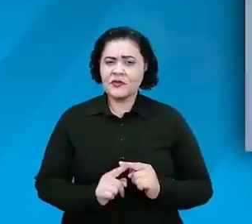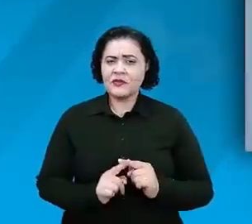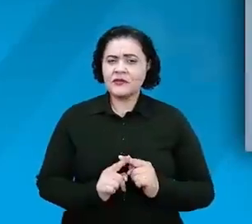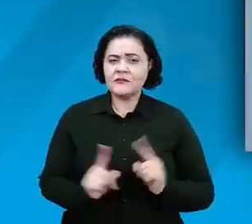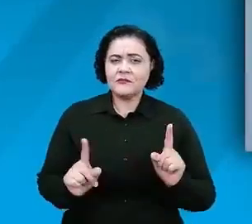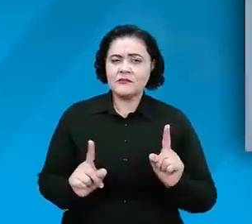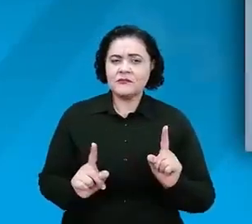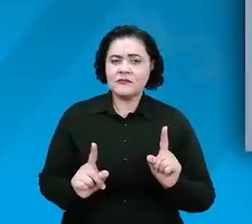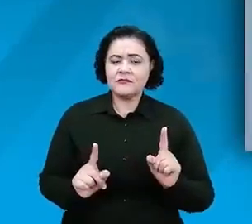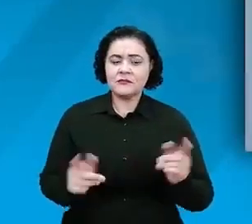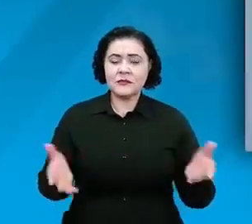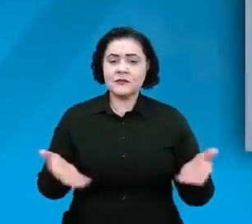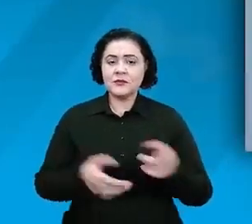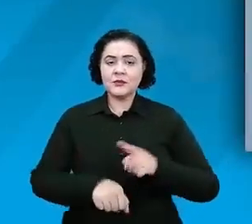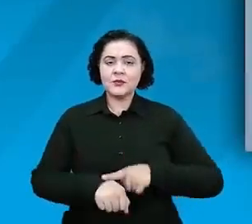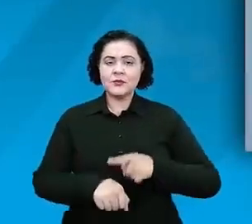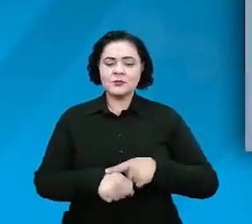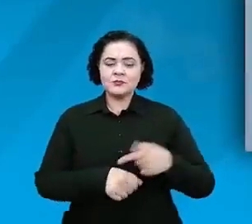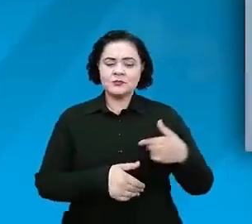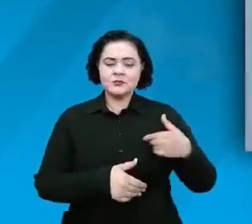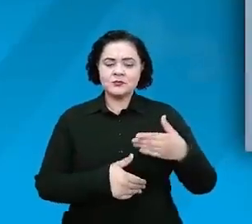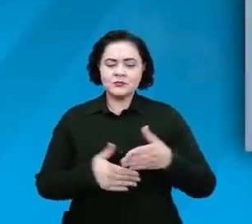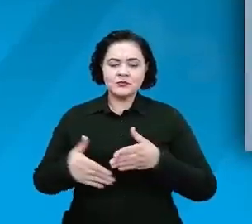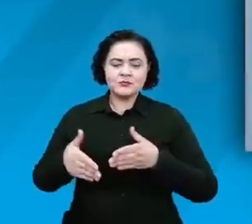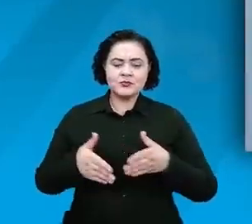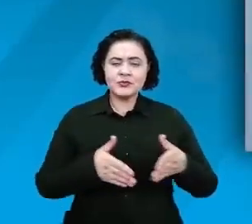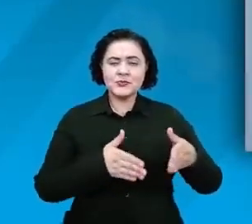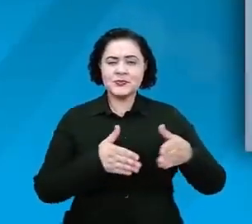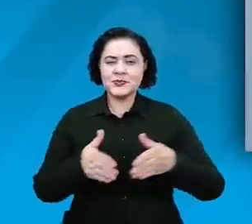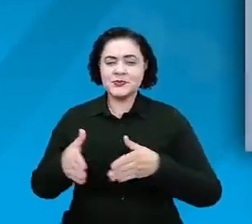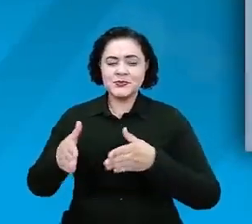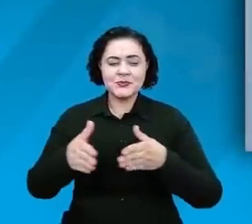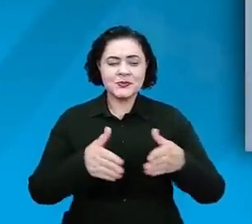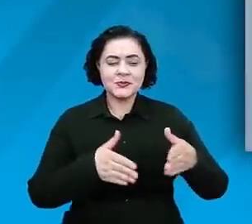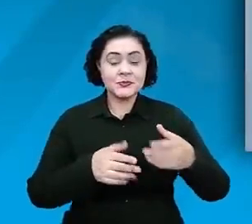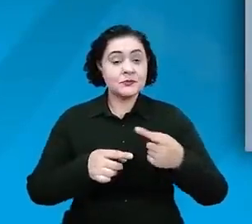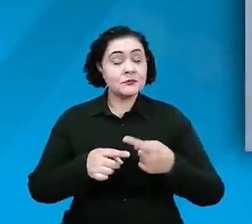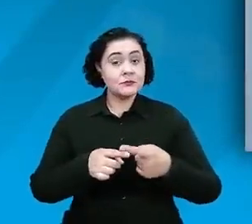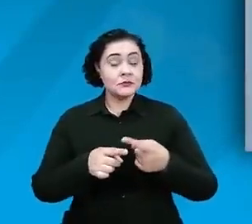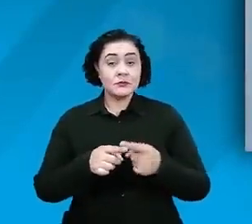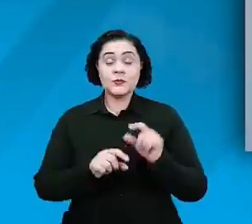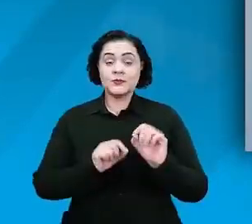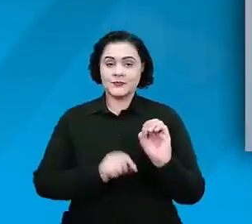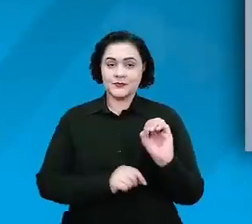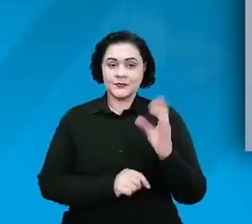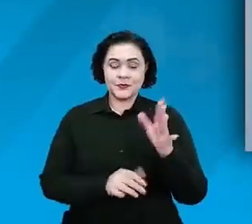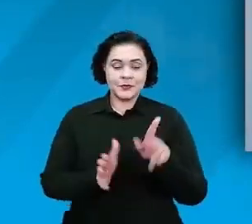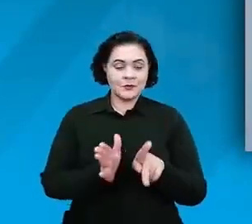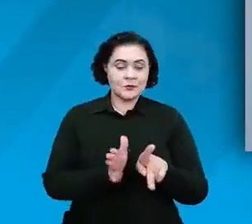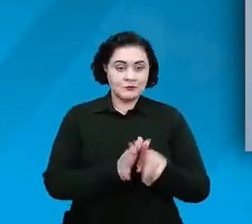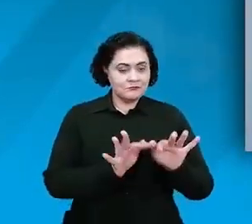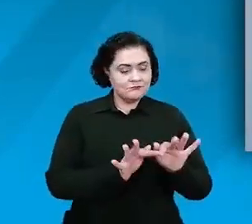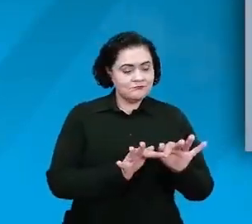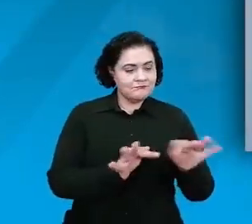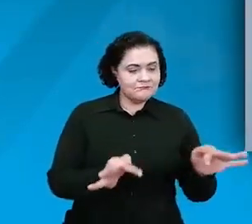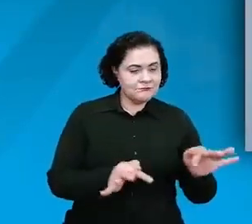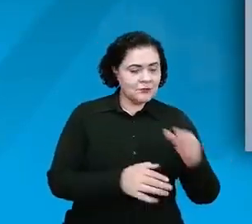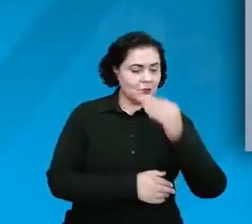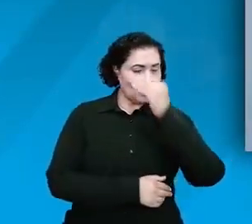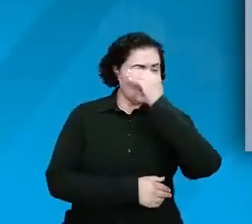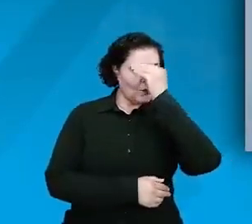Mas o que que acontece conosco nesse grande percurso, nessa trilha em que nós saímos da simplicidade e